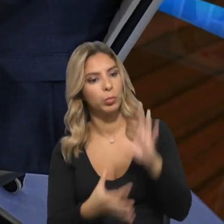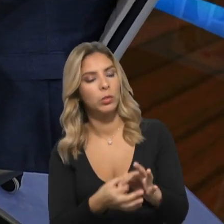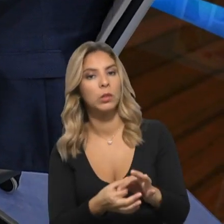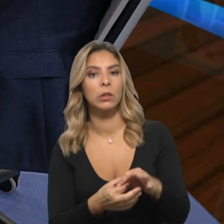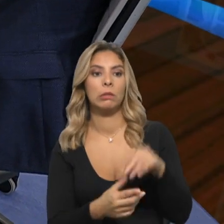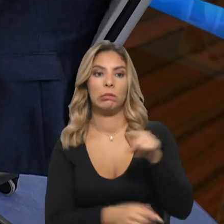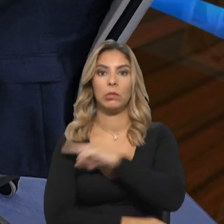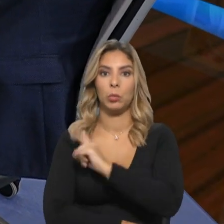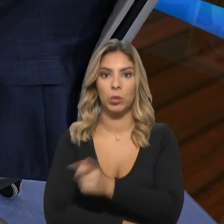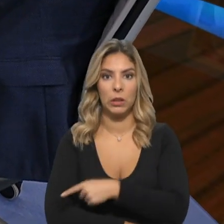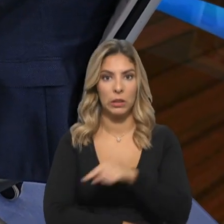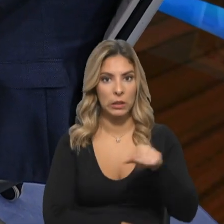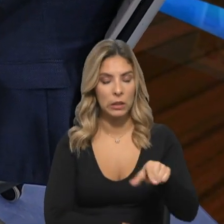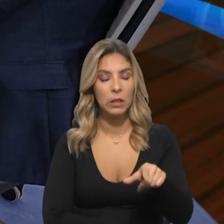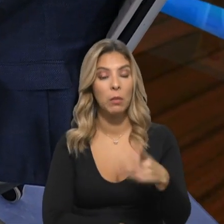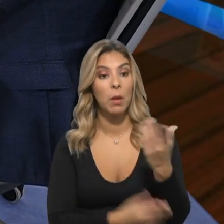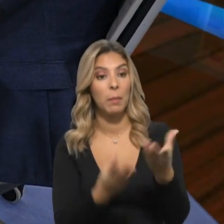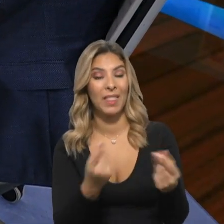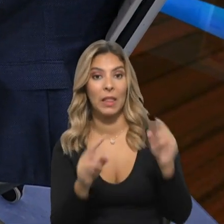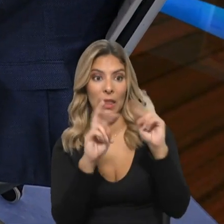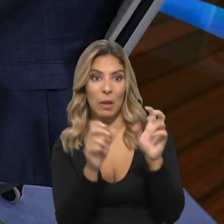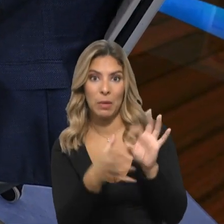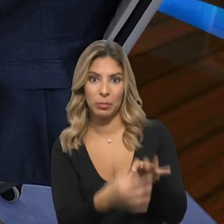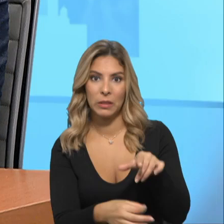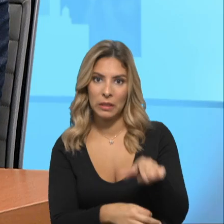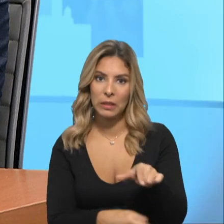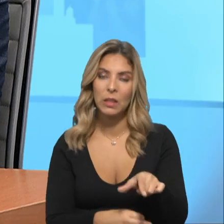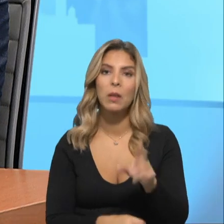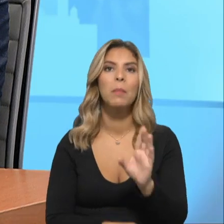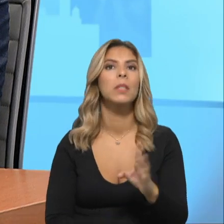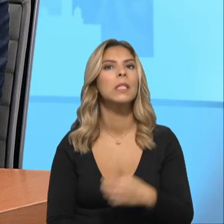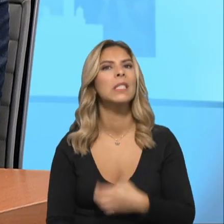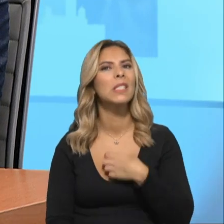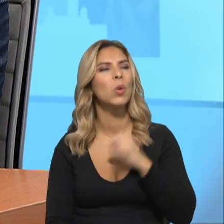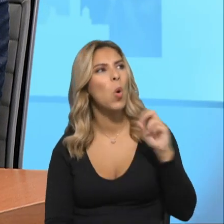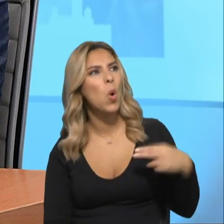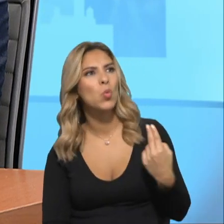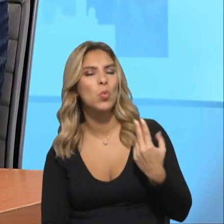matéria, julgo que pouco pode acontecer de consequente na ação da ONU.